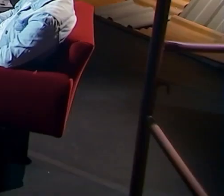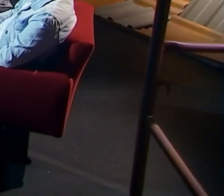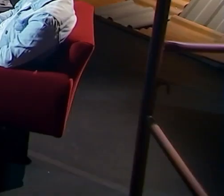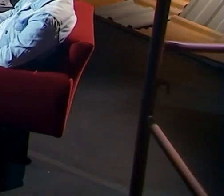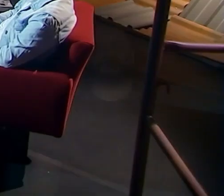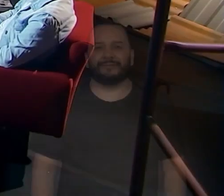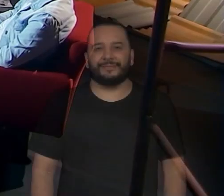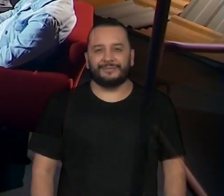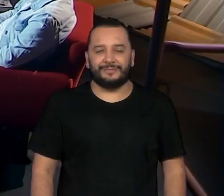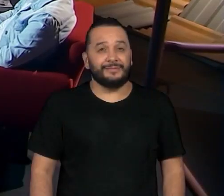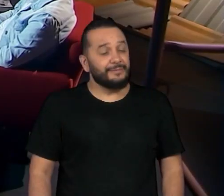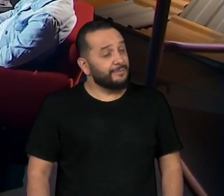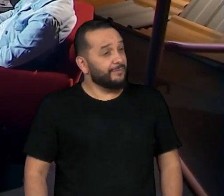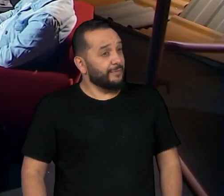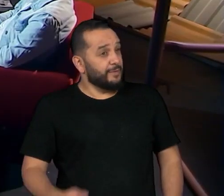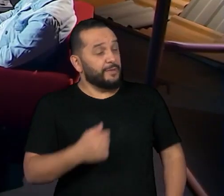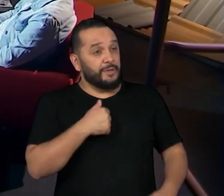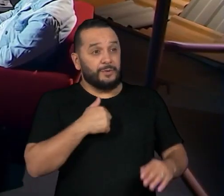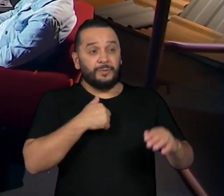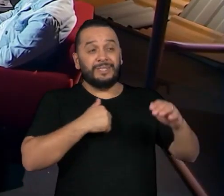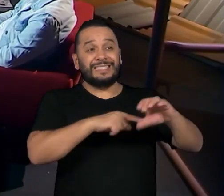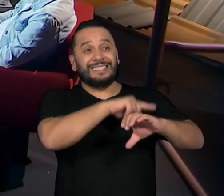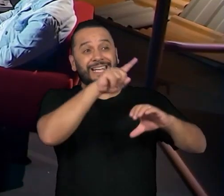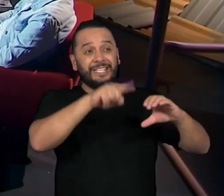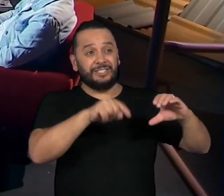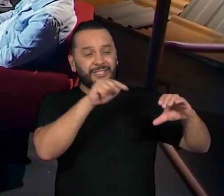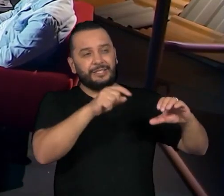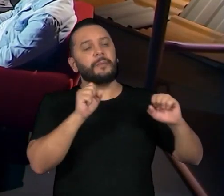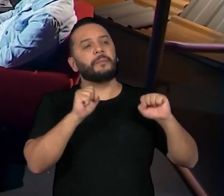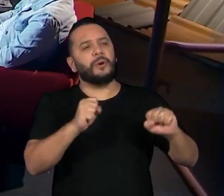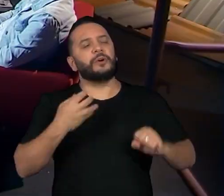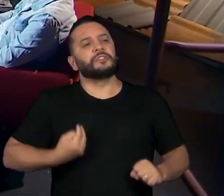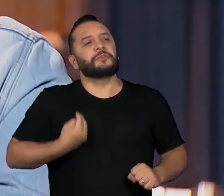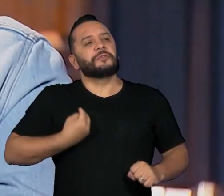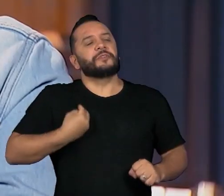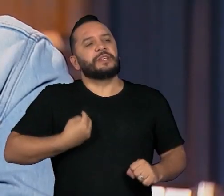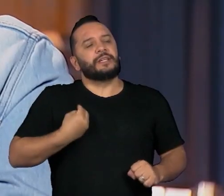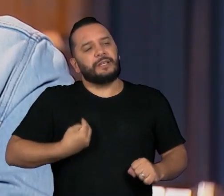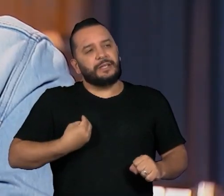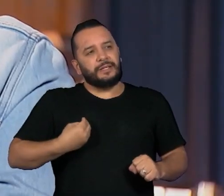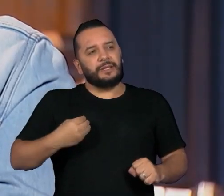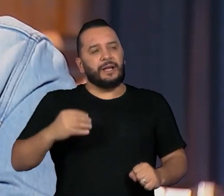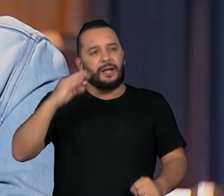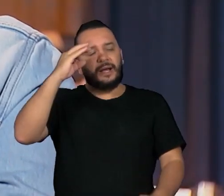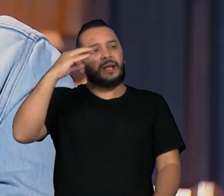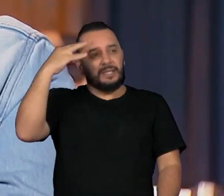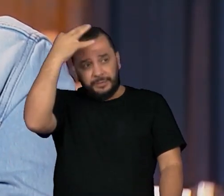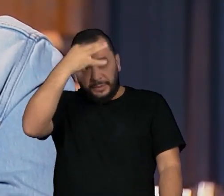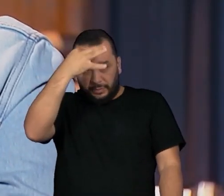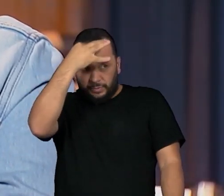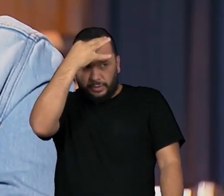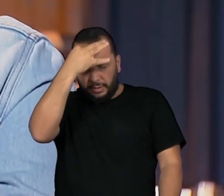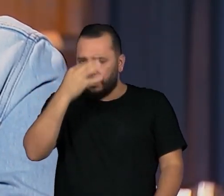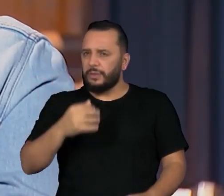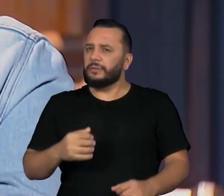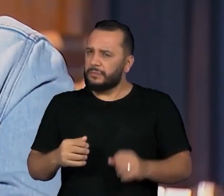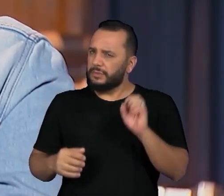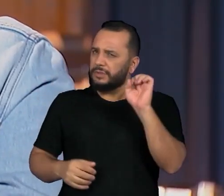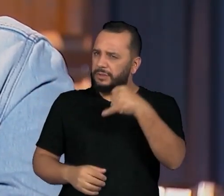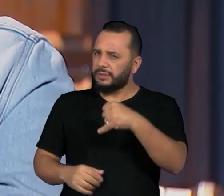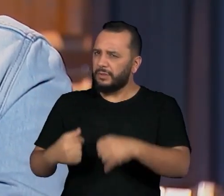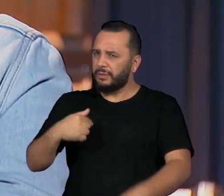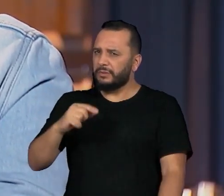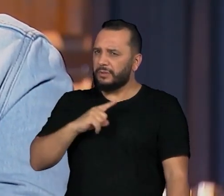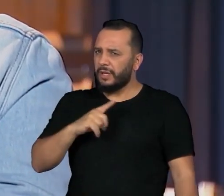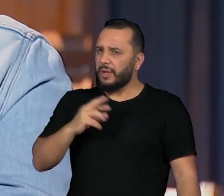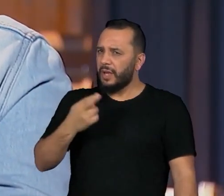o cientista ele pode ter vida espiritual claro como é a sua eu tenho religião há muitos anos uma própria